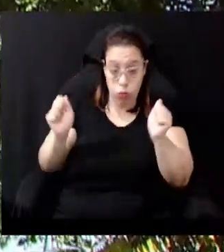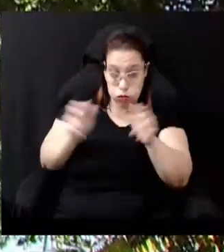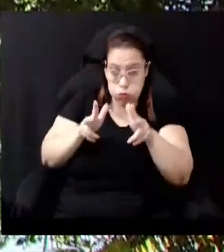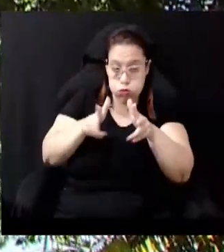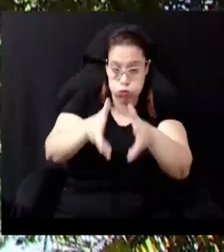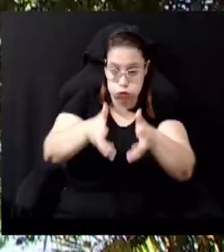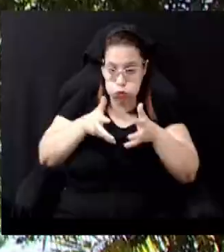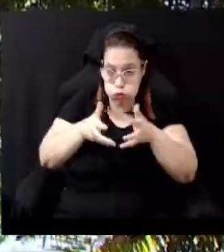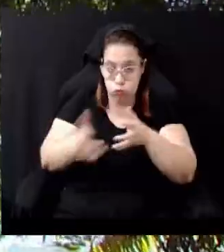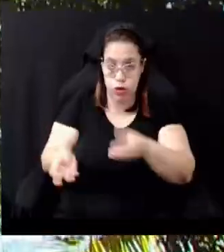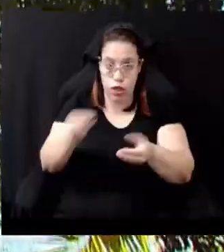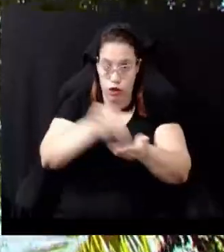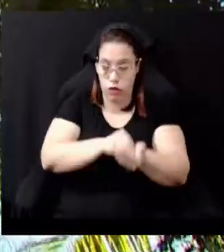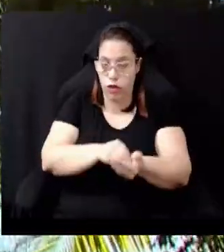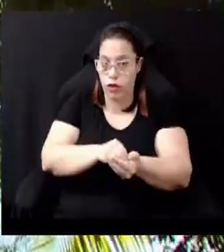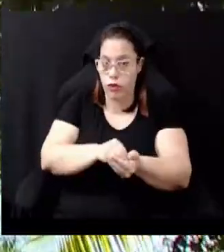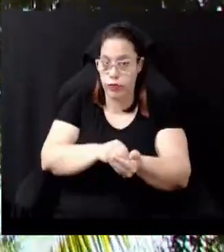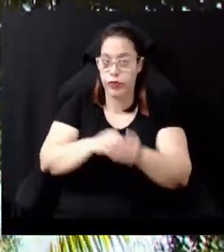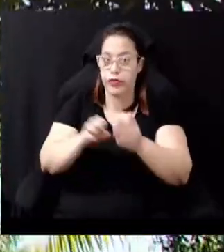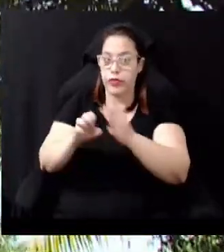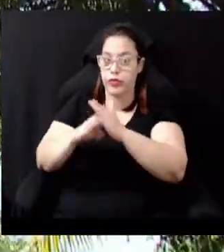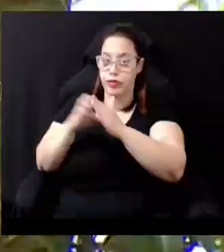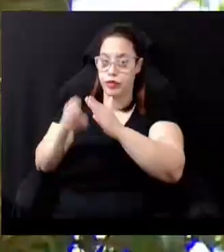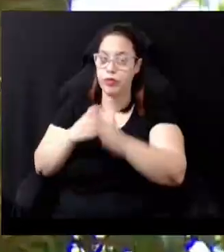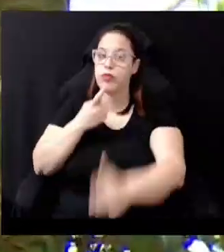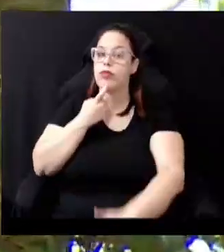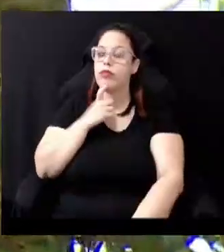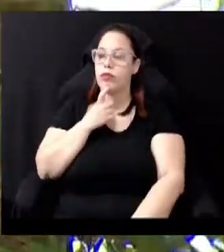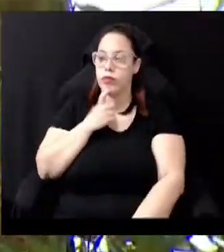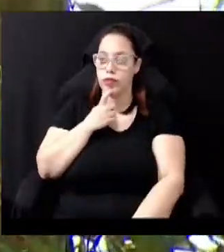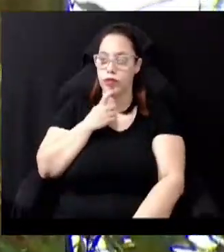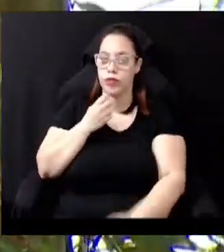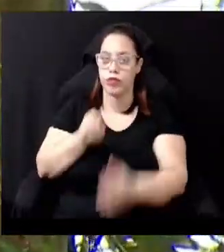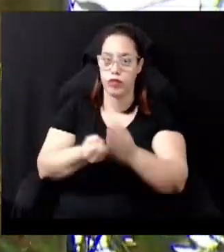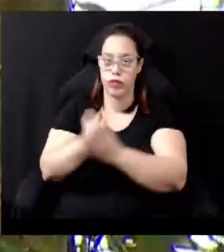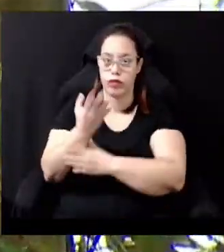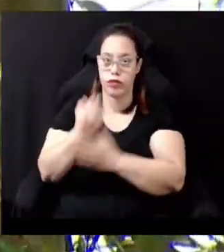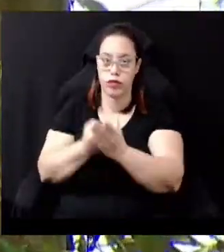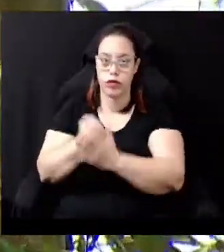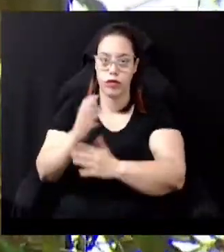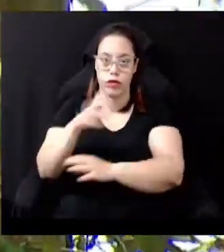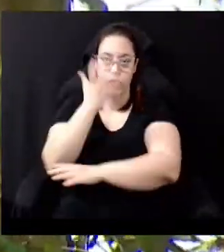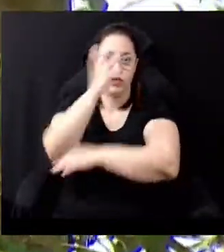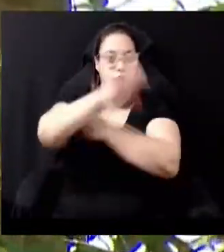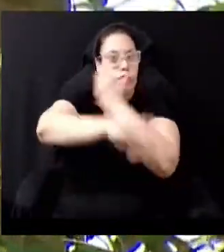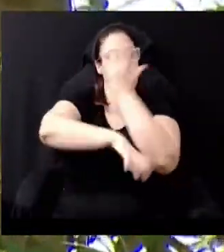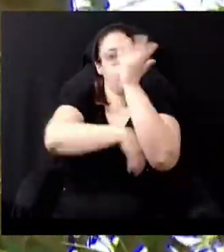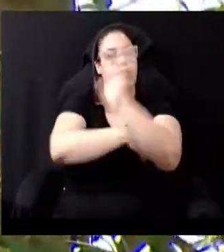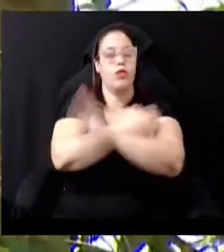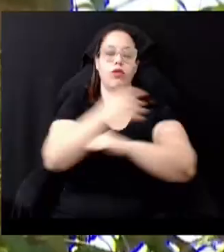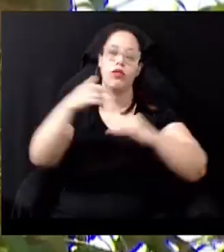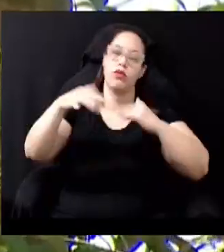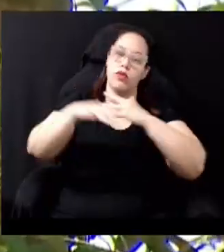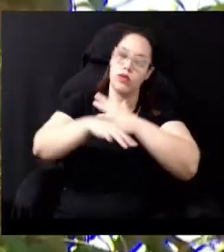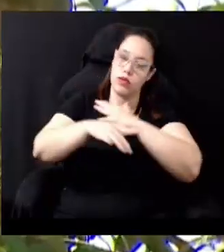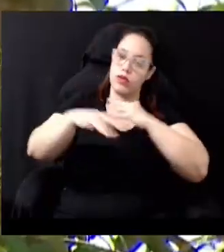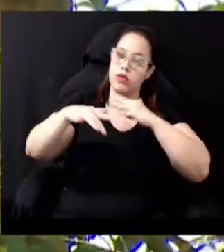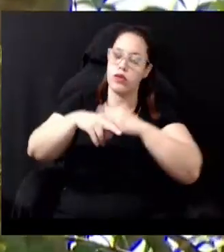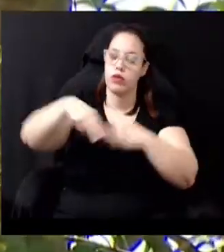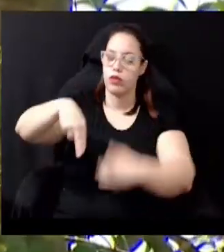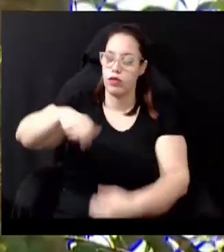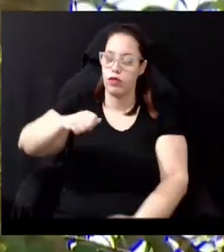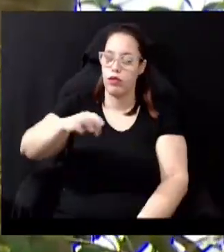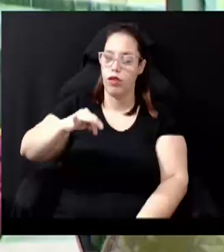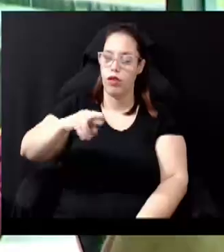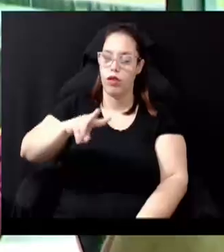cá. Um empreendimento de Campinas criou as chamadas florestas urbanas com árvores nativas em apenas